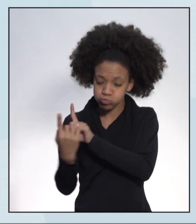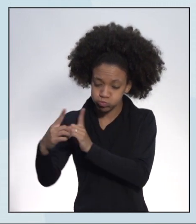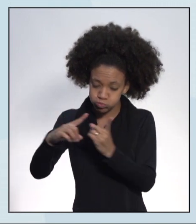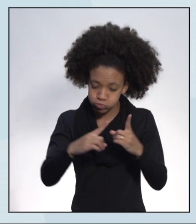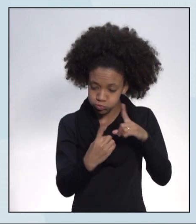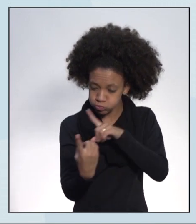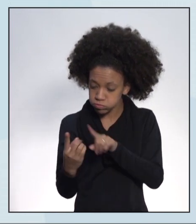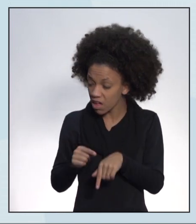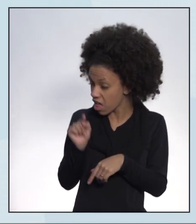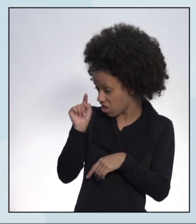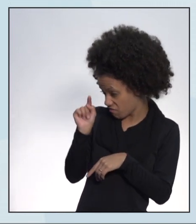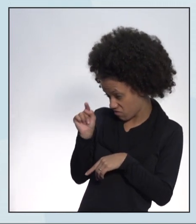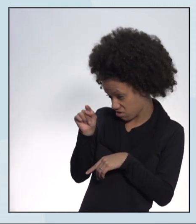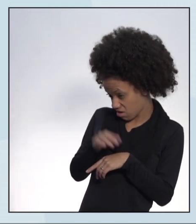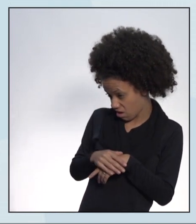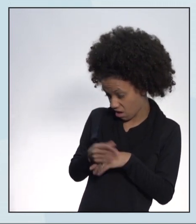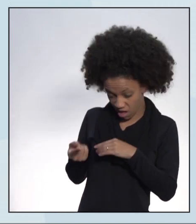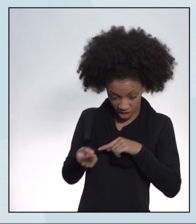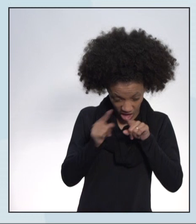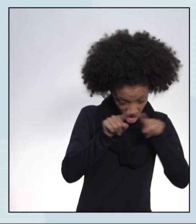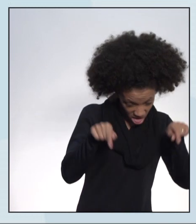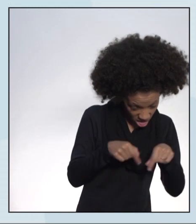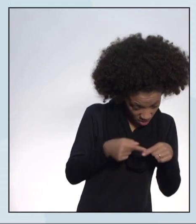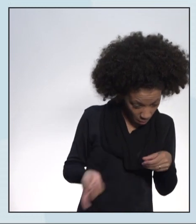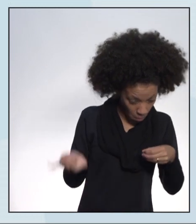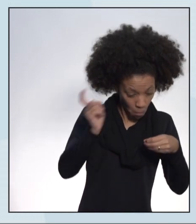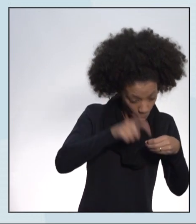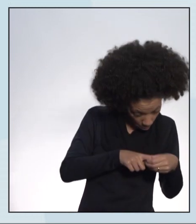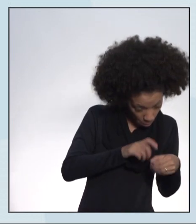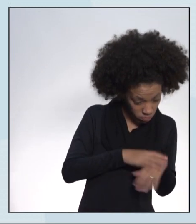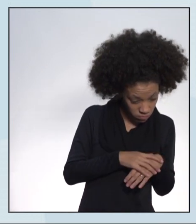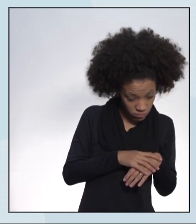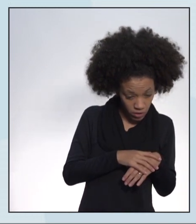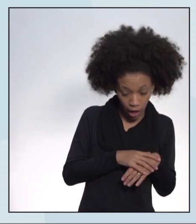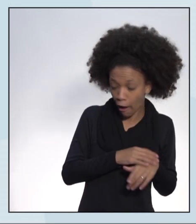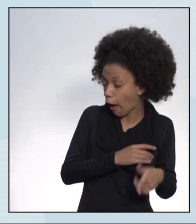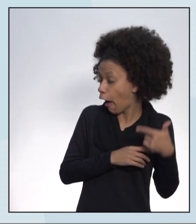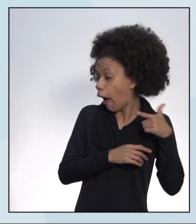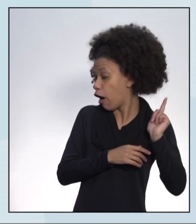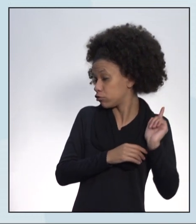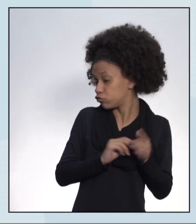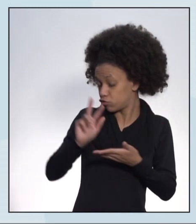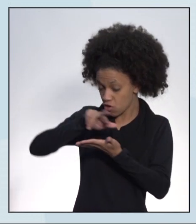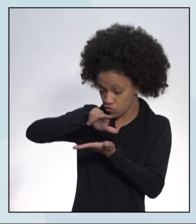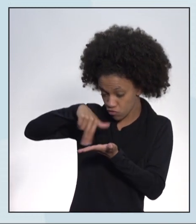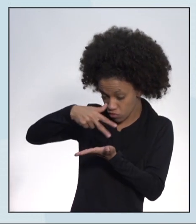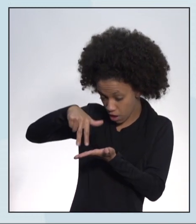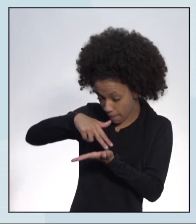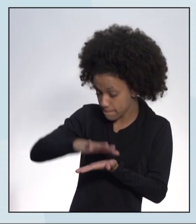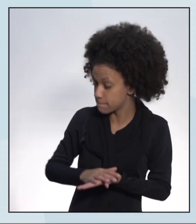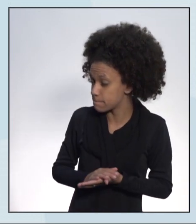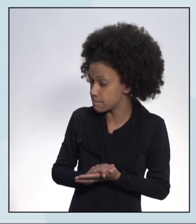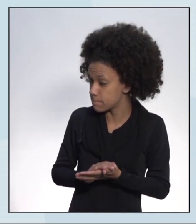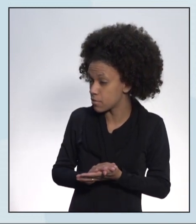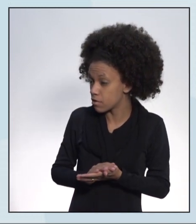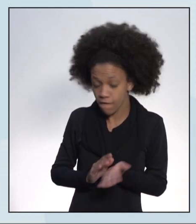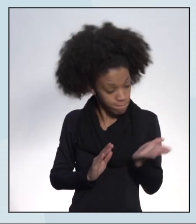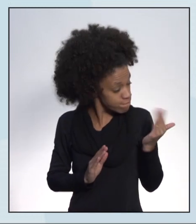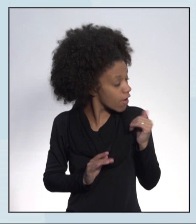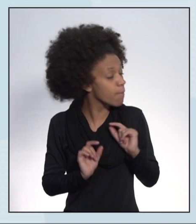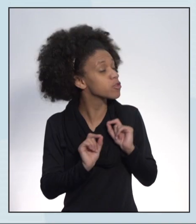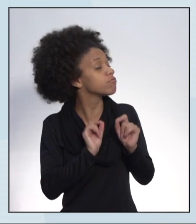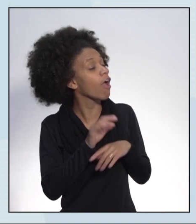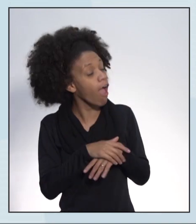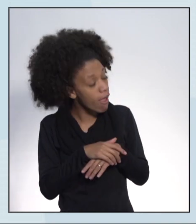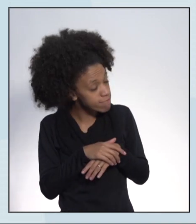para a caixinha de costureira antes de ir para o bailão das mucamas? Vamos, diga